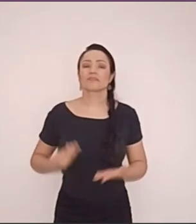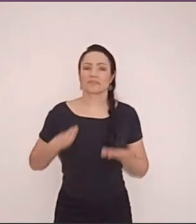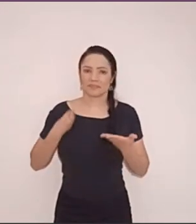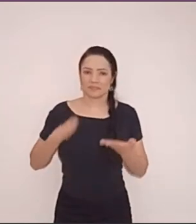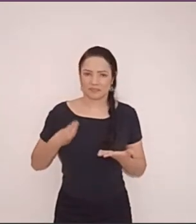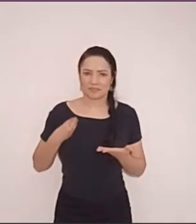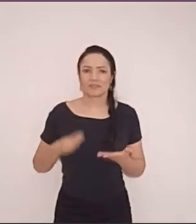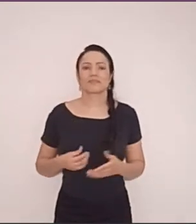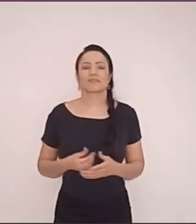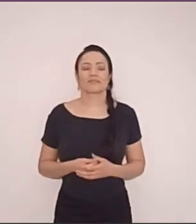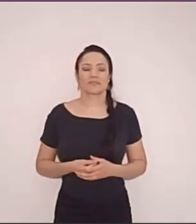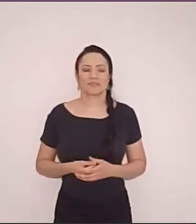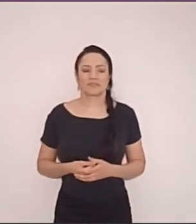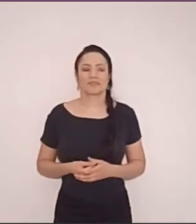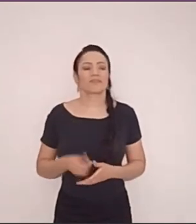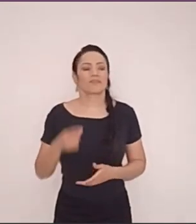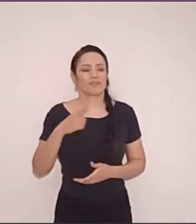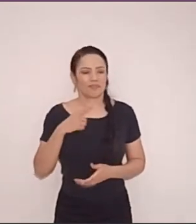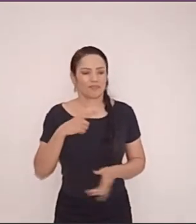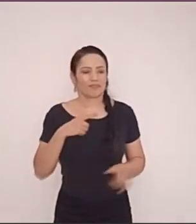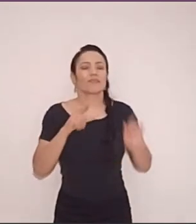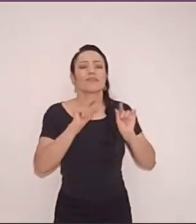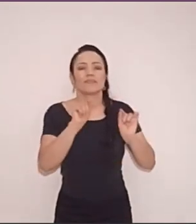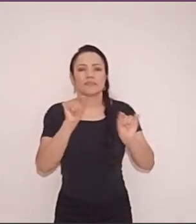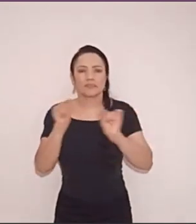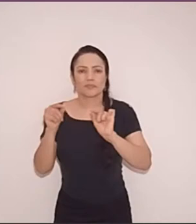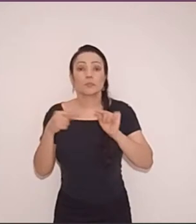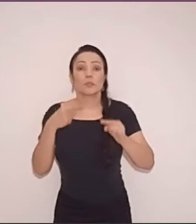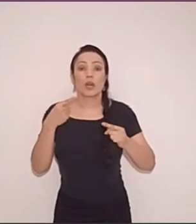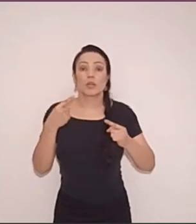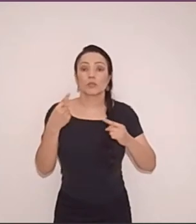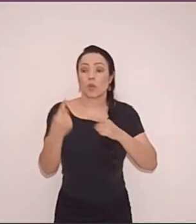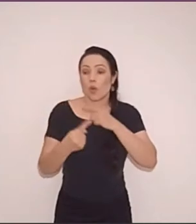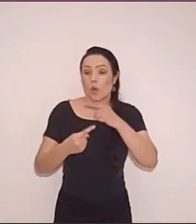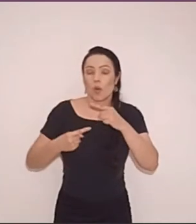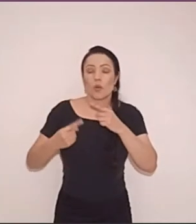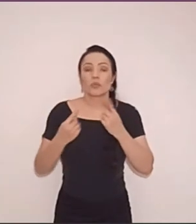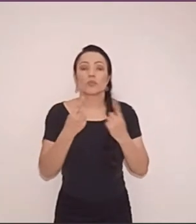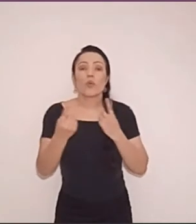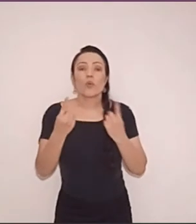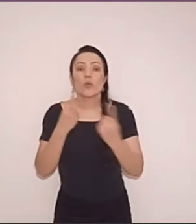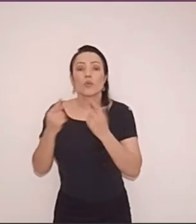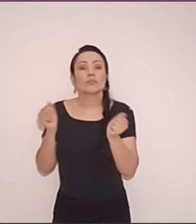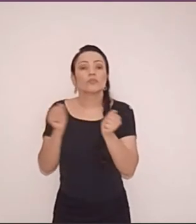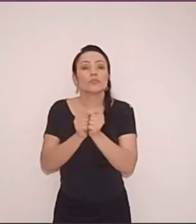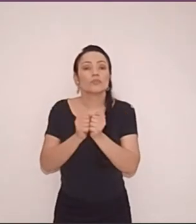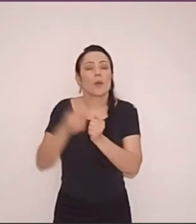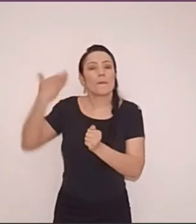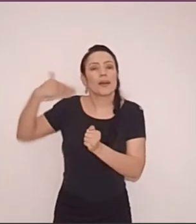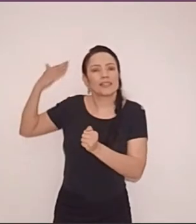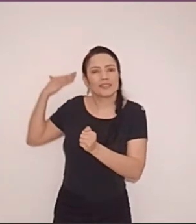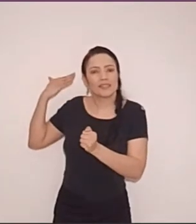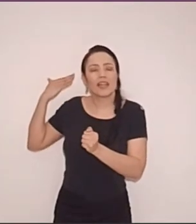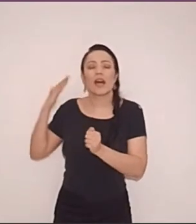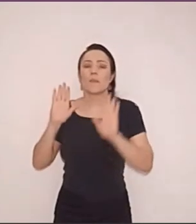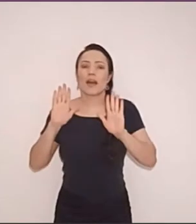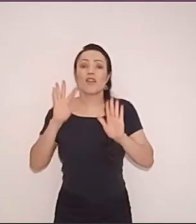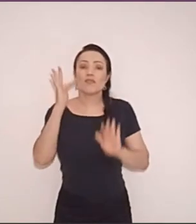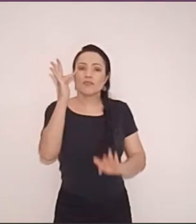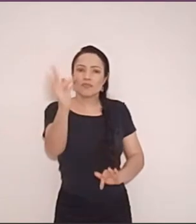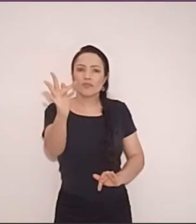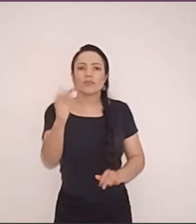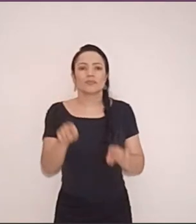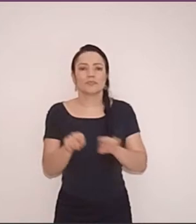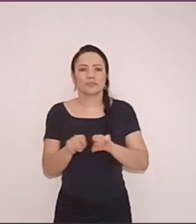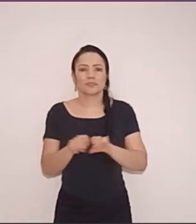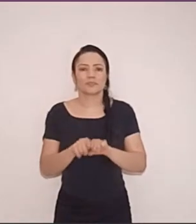presentes se está fazendo interlocução com passado mas tá fazendo uma locução confunda essa